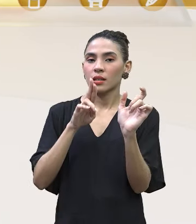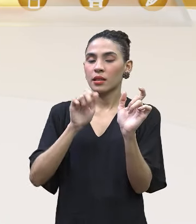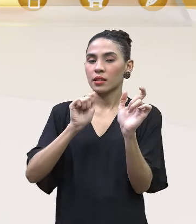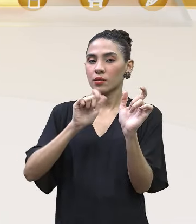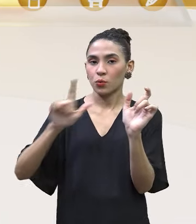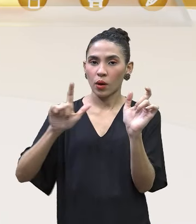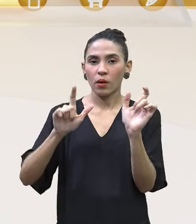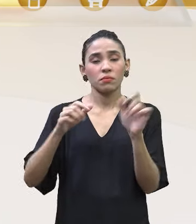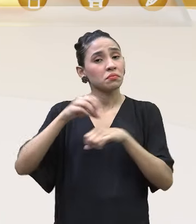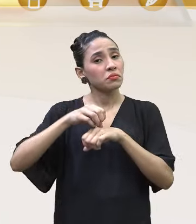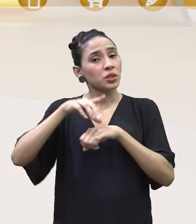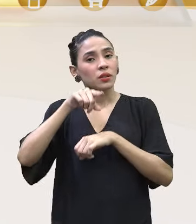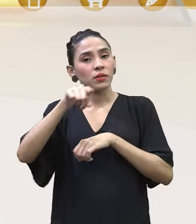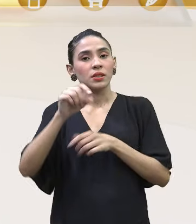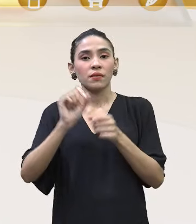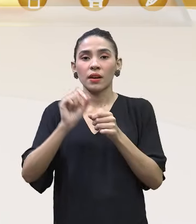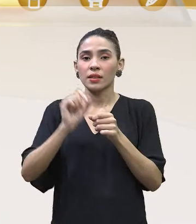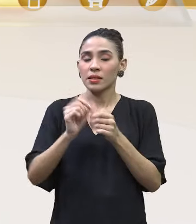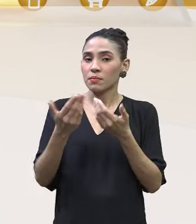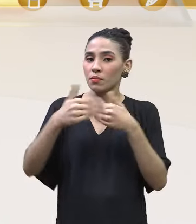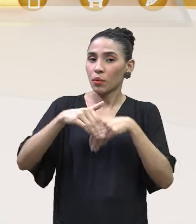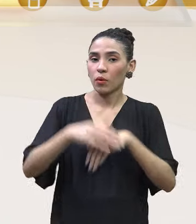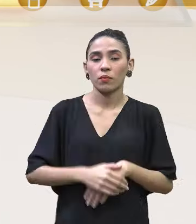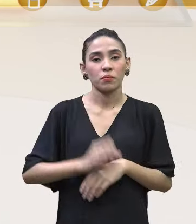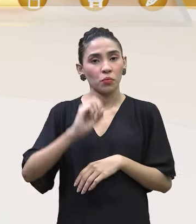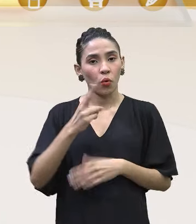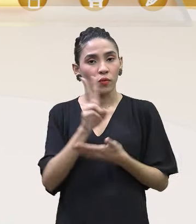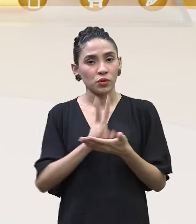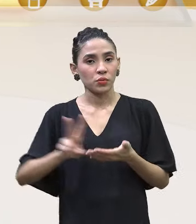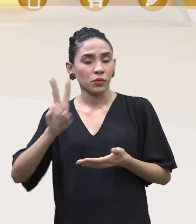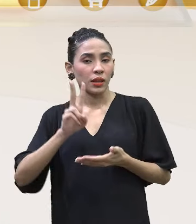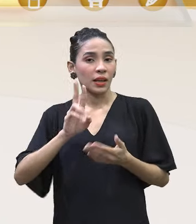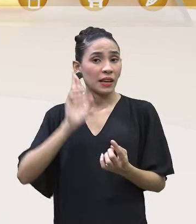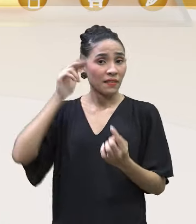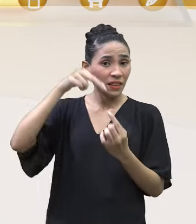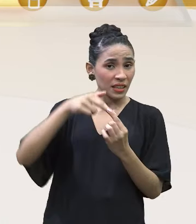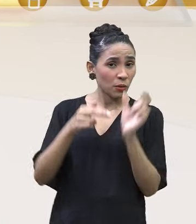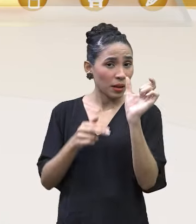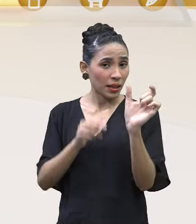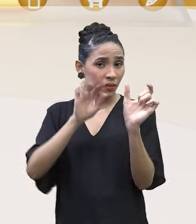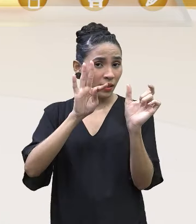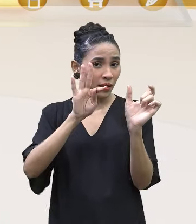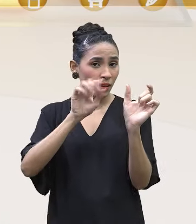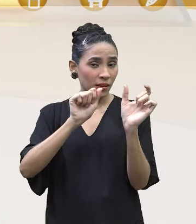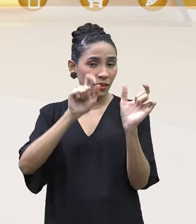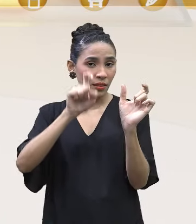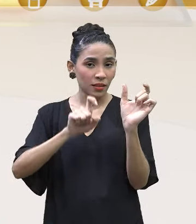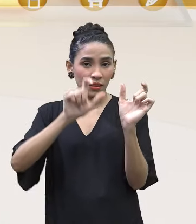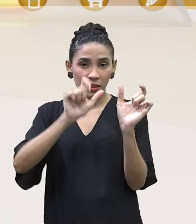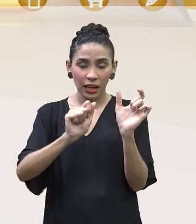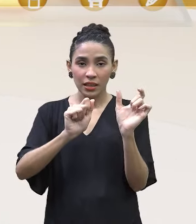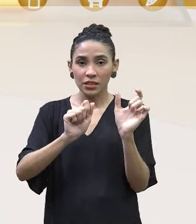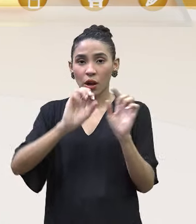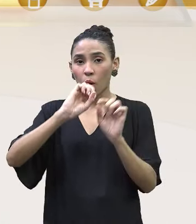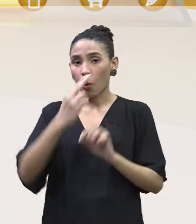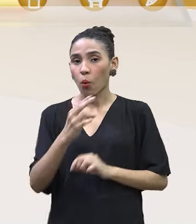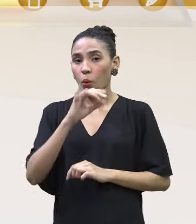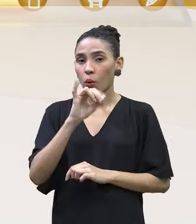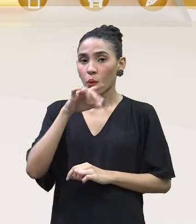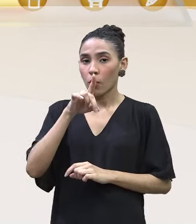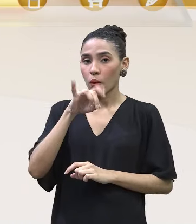forem realizar alguma avaliação algum processo aí seletivo se referiu a taxa a gente trabalhando aí com índices não é